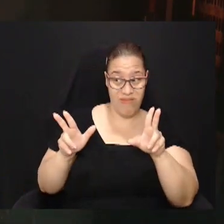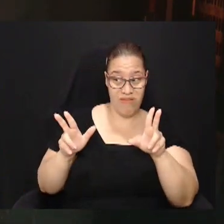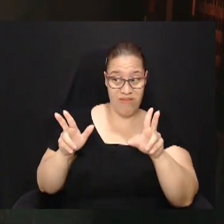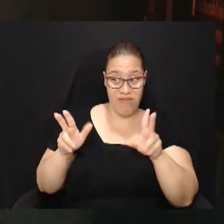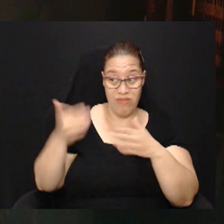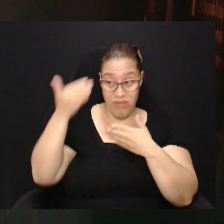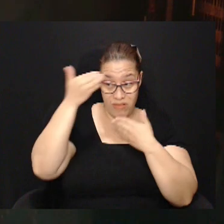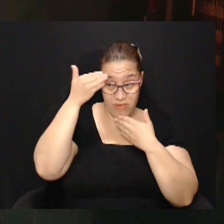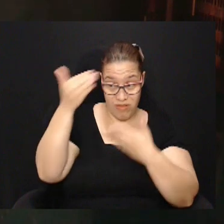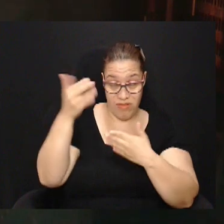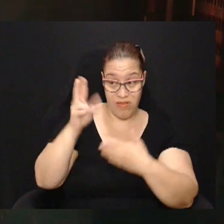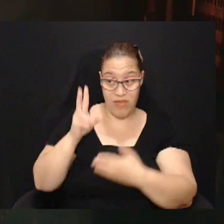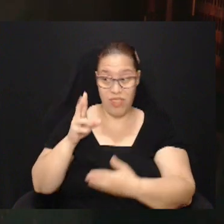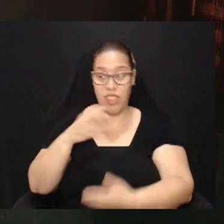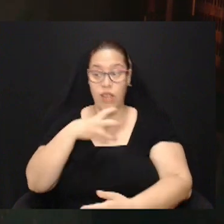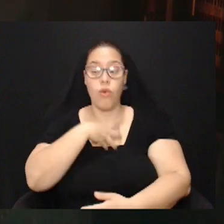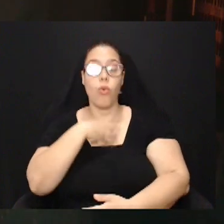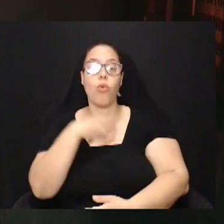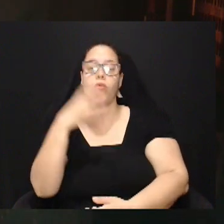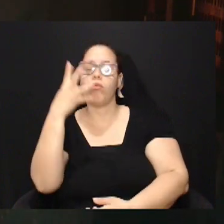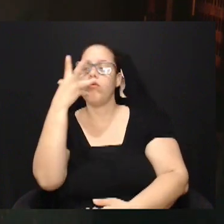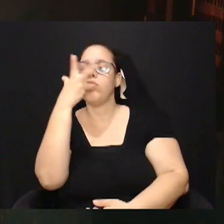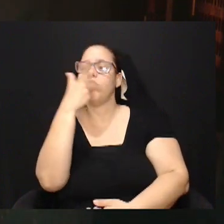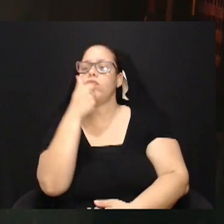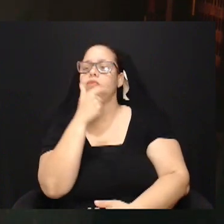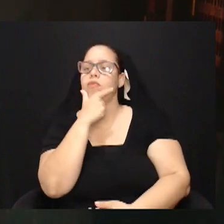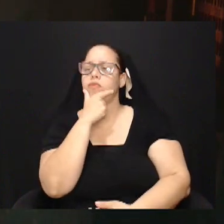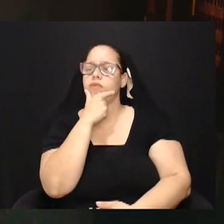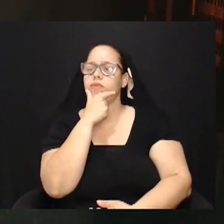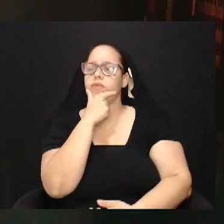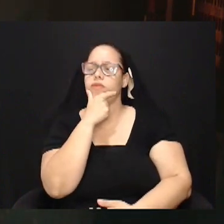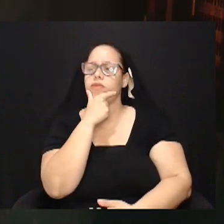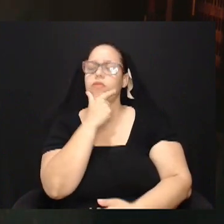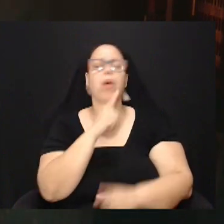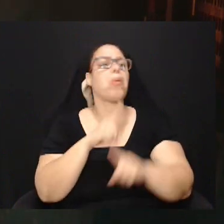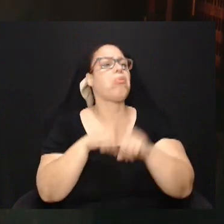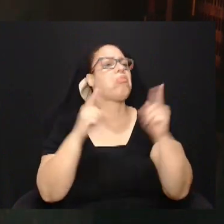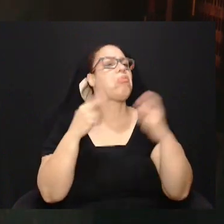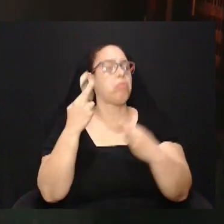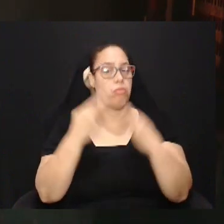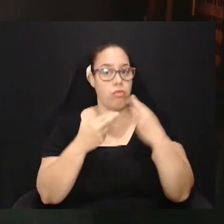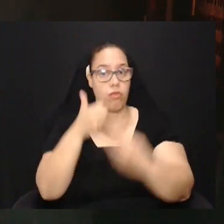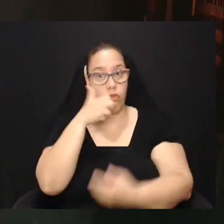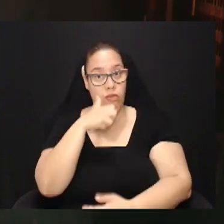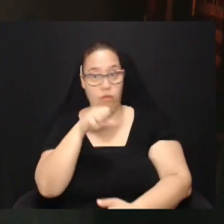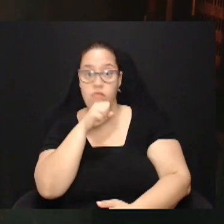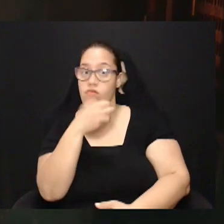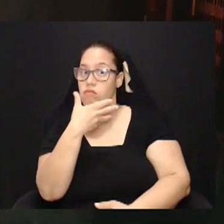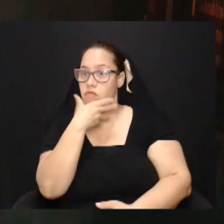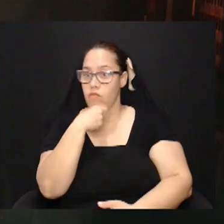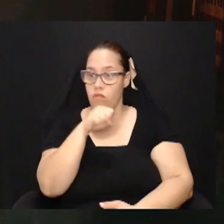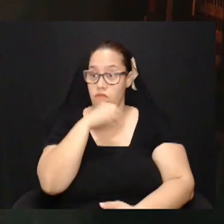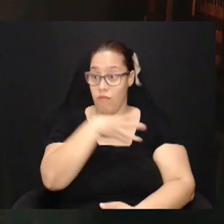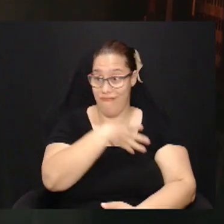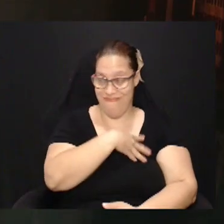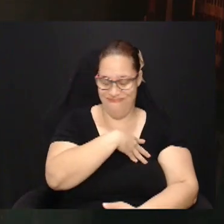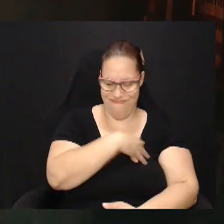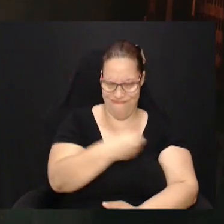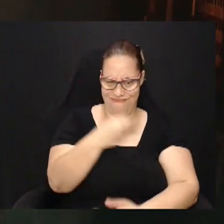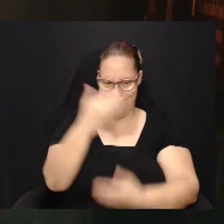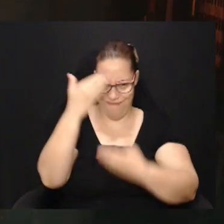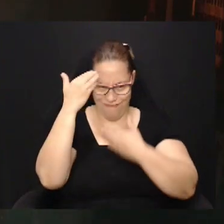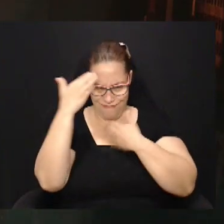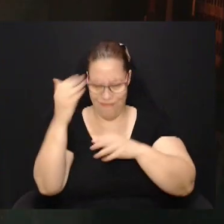ela é sempre um sentimento muito bonito. Mas quando a gente fala na relação entre pais e filhos, essa gratidão ela pode se